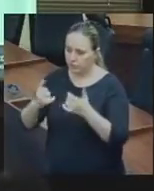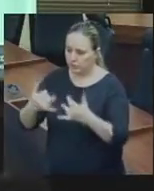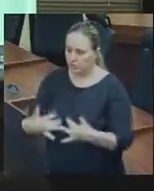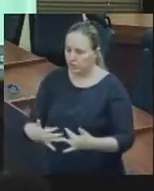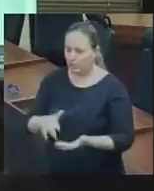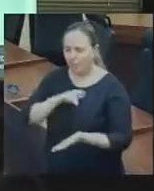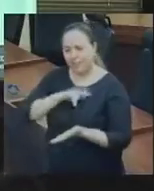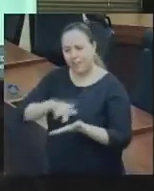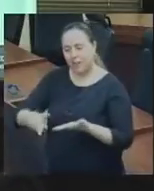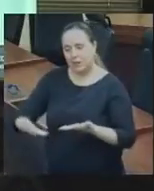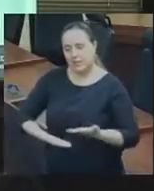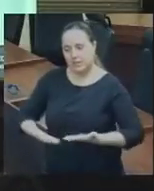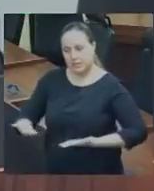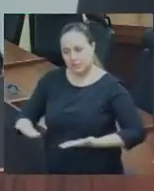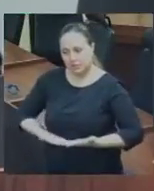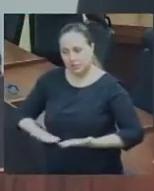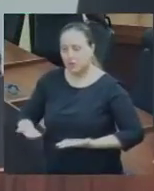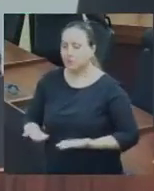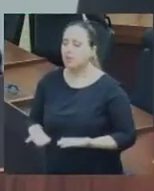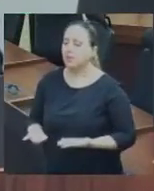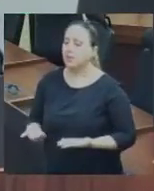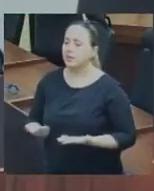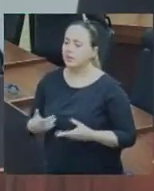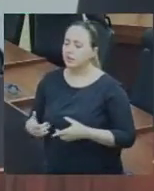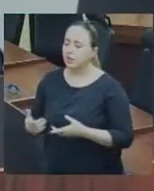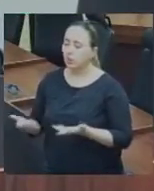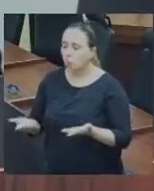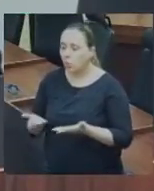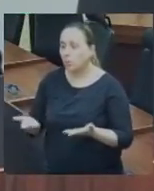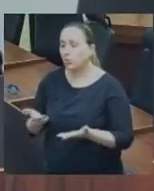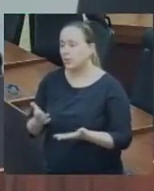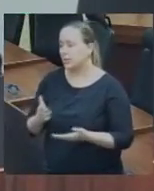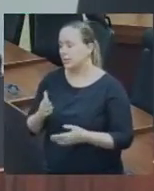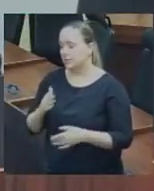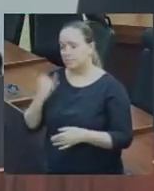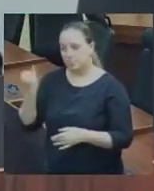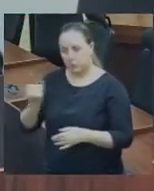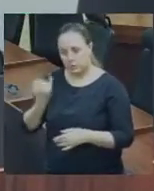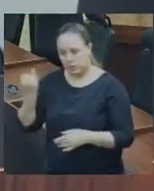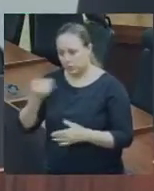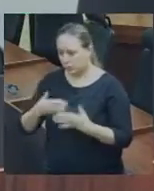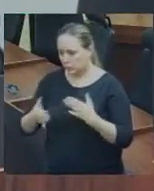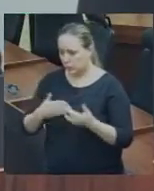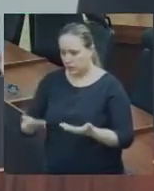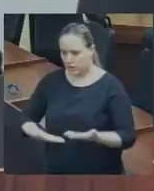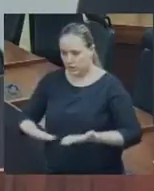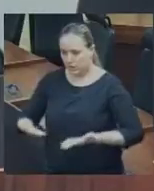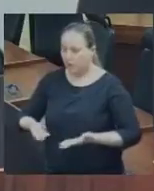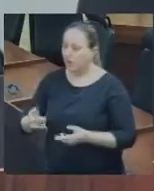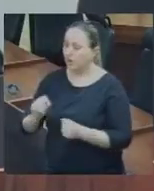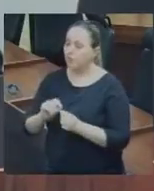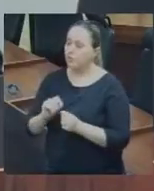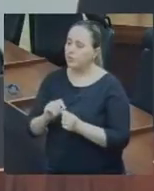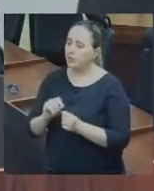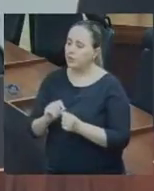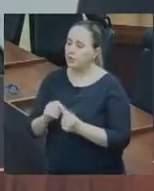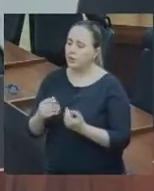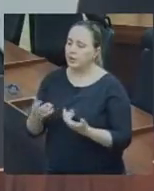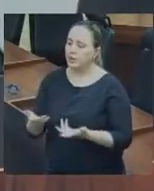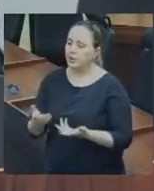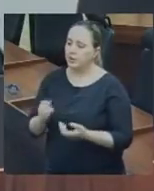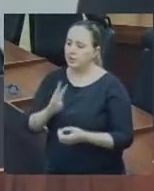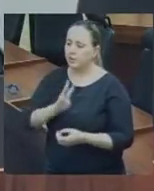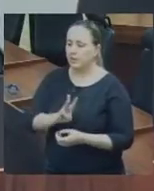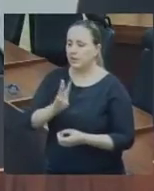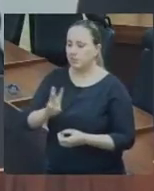serviços das utilidades de hoje em dia extremamente importantes elas são feitas através da